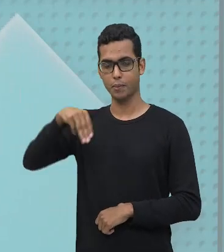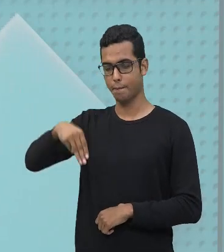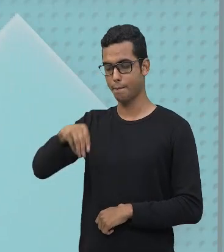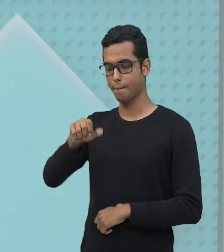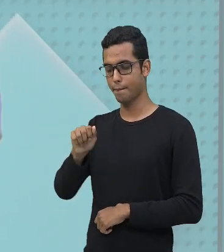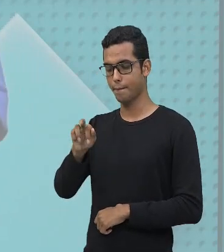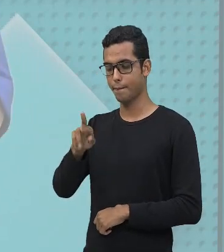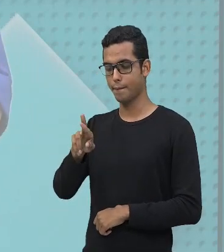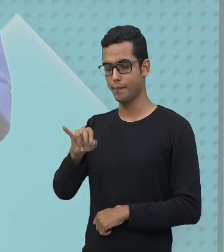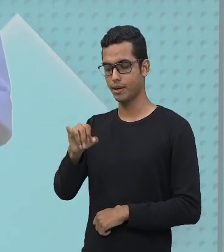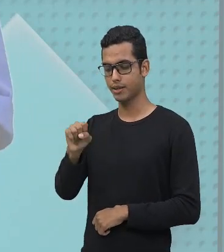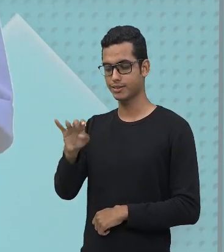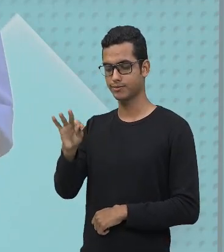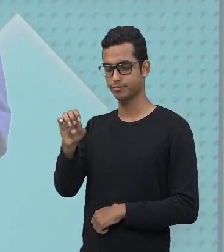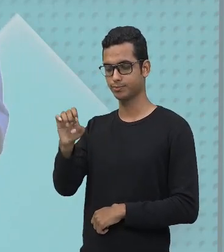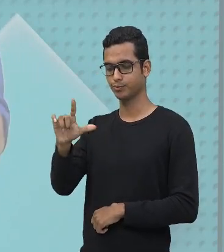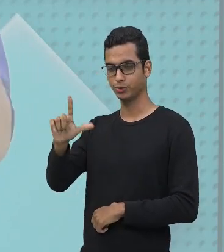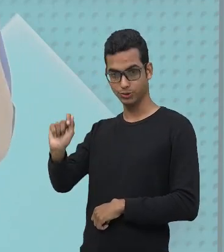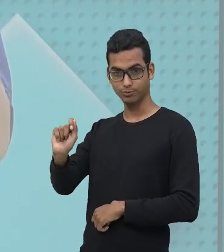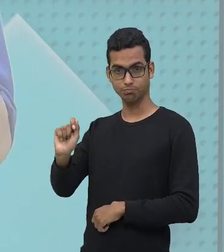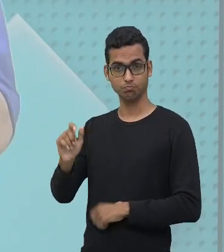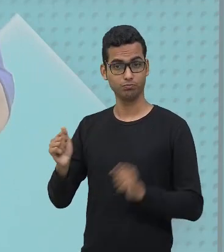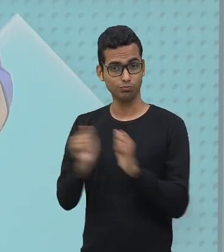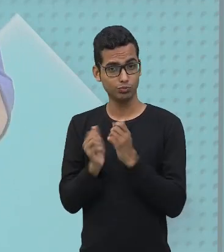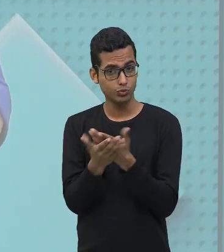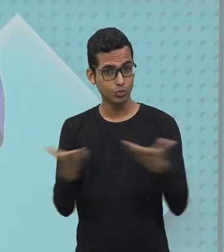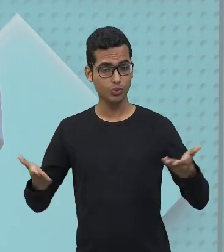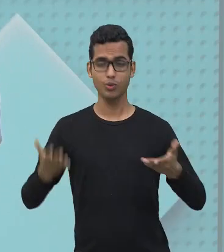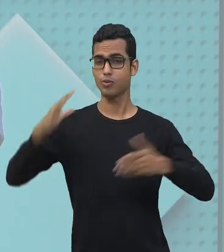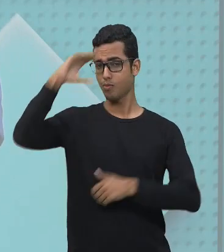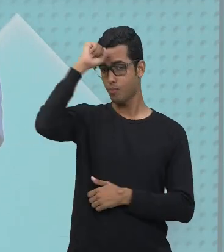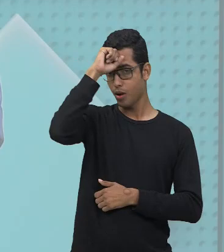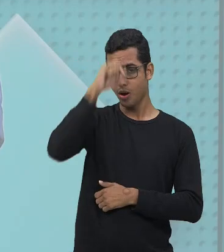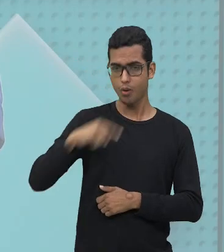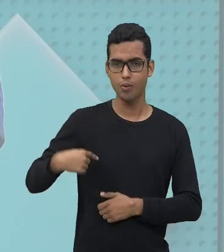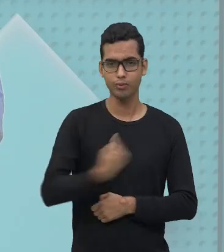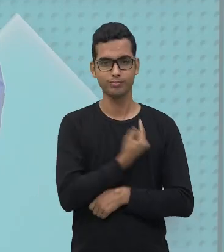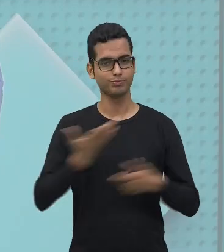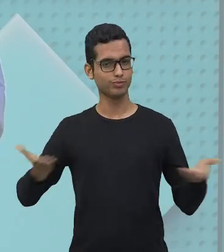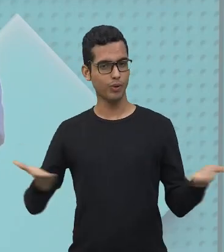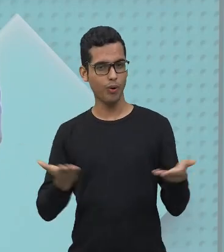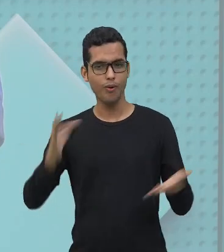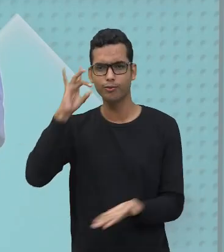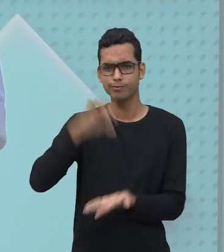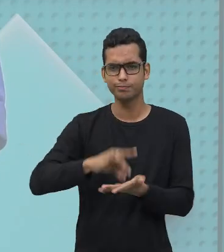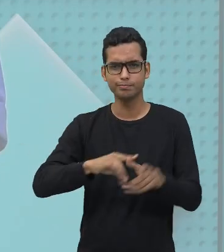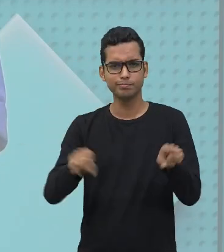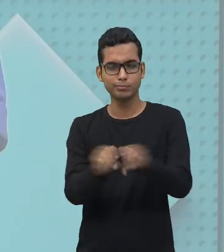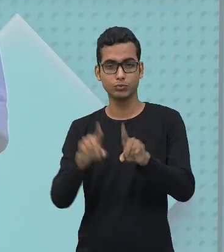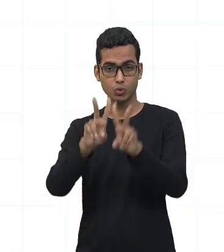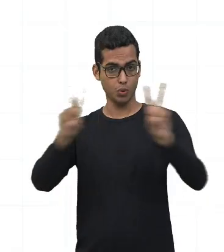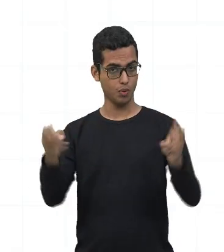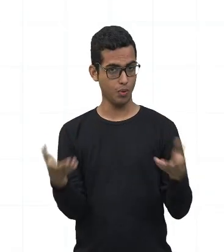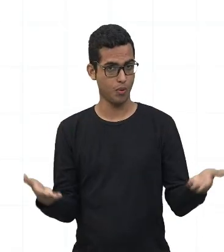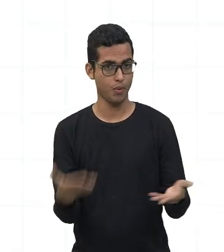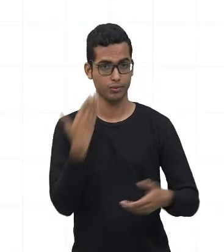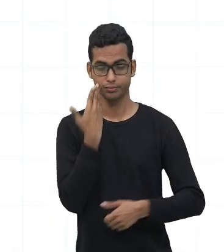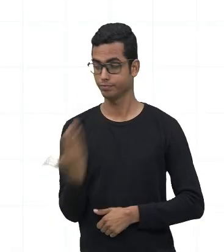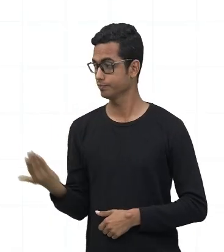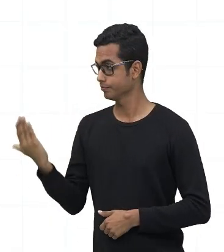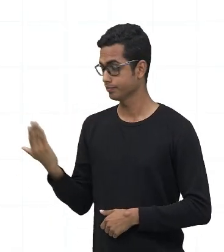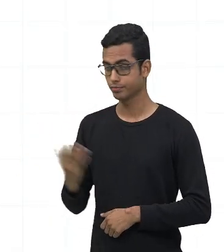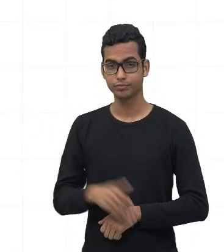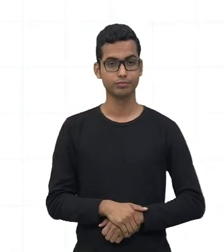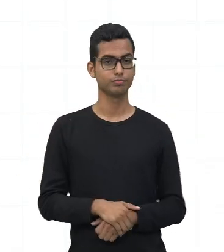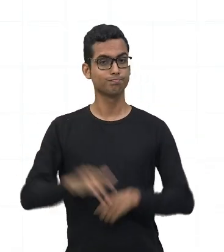Maristela Marchante, vou estar com vocês para essa aprendizagem de hoje. Nosso objeto de hoje da aula